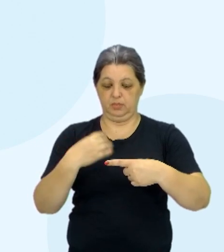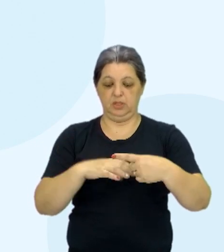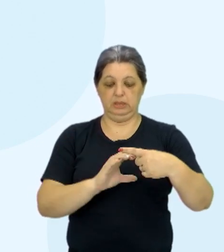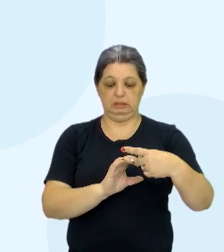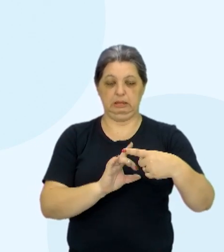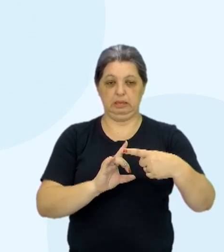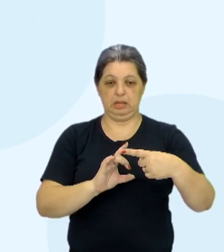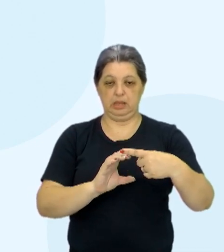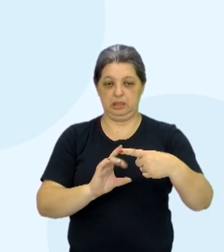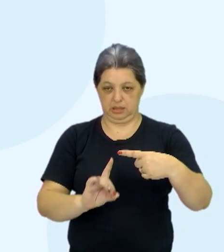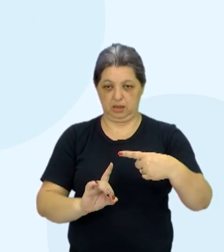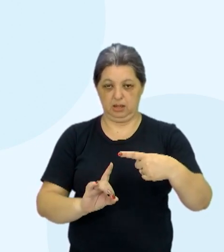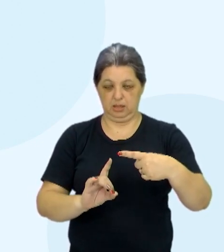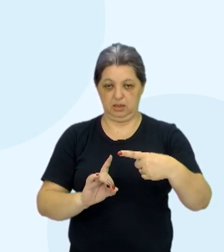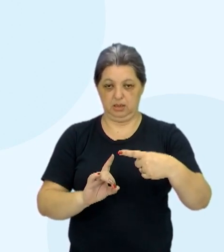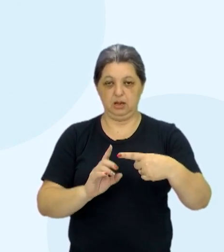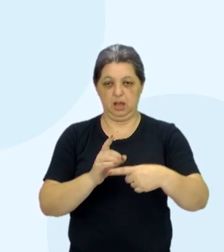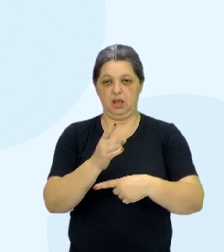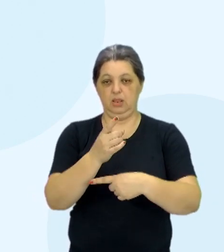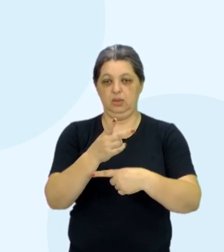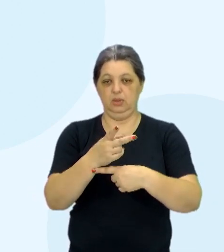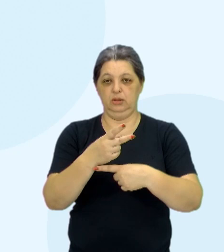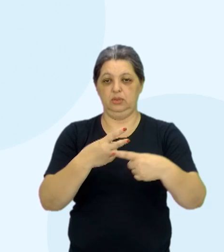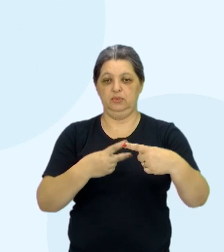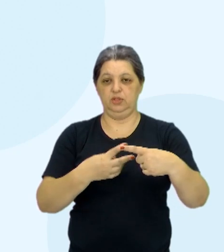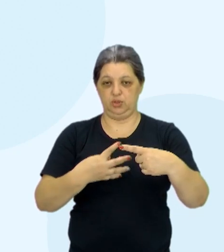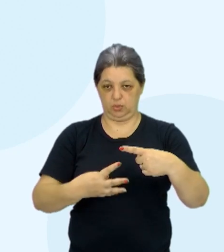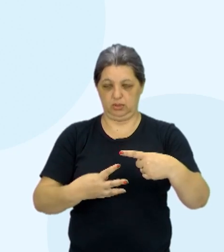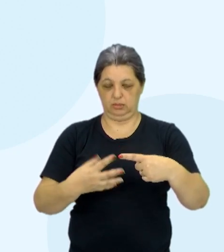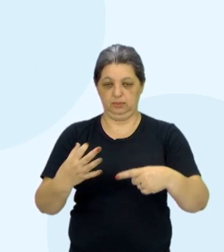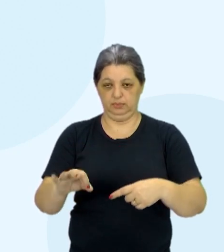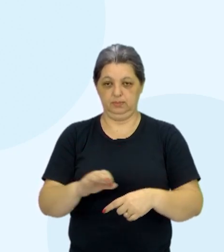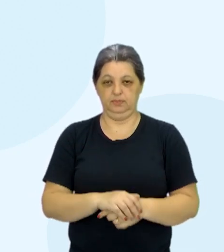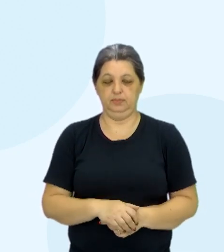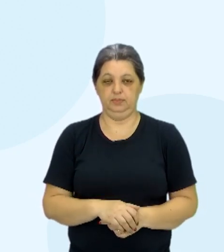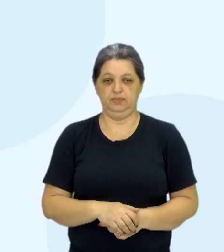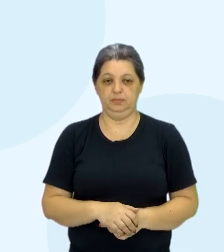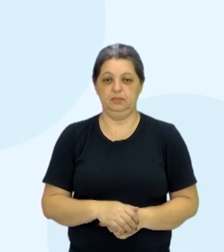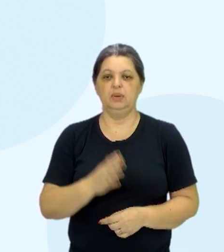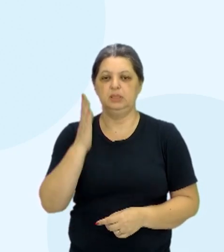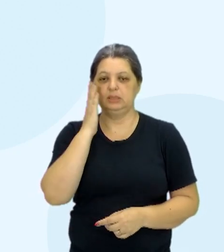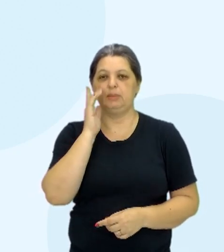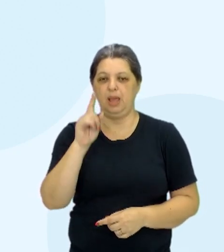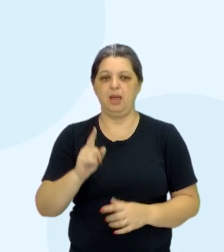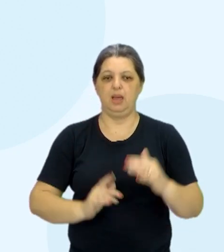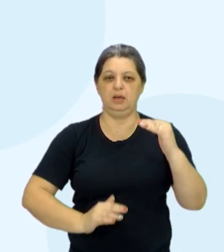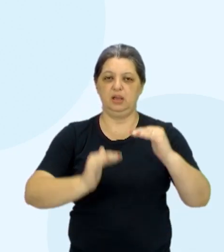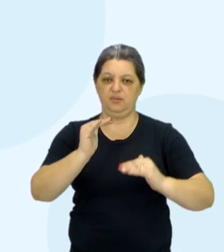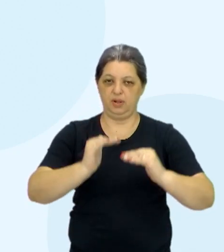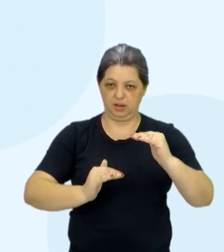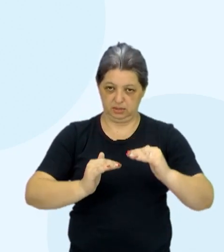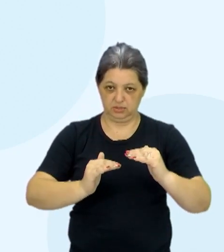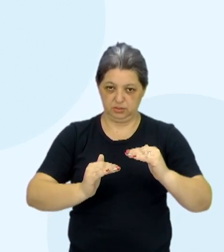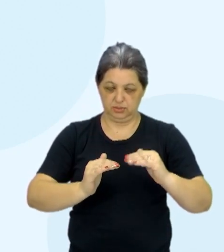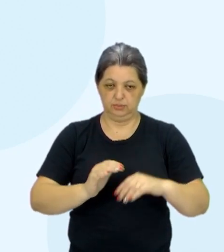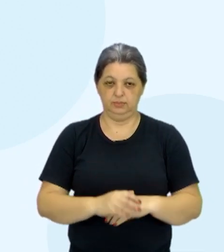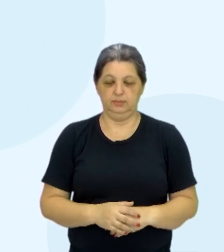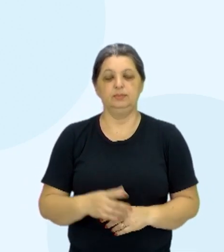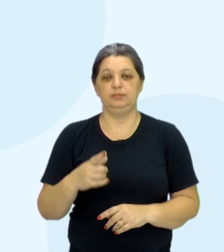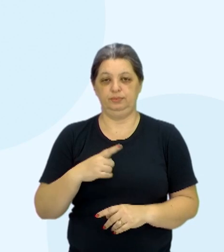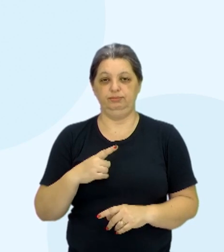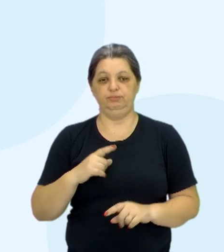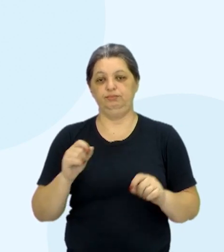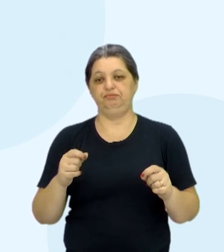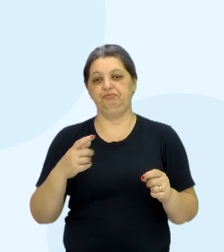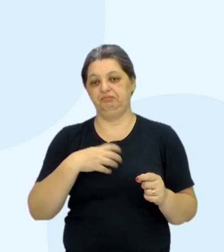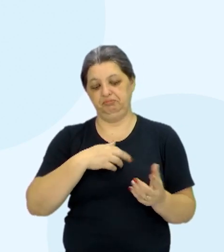Então, 12 por 24, tem outra razão. E eu quero saber se essas razões são equivalentes. Então, a gente tem várias maneiras de